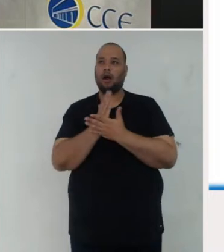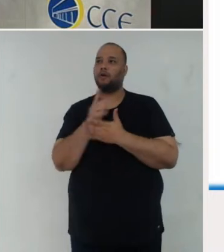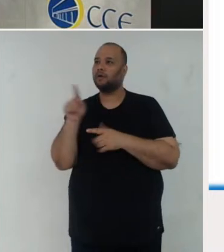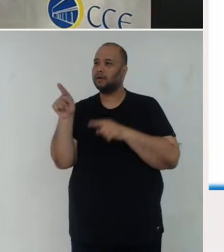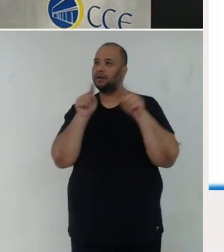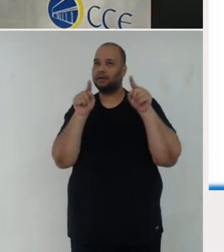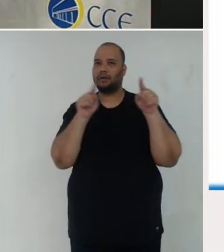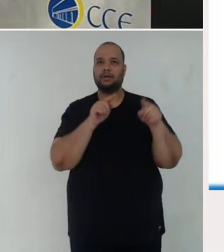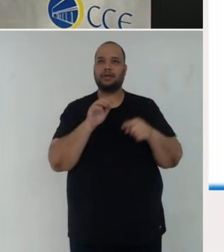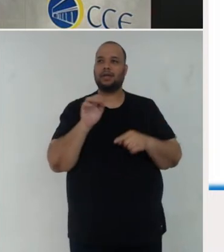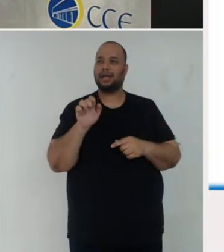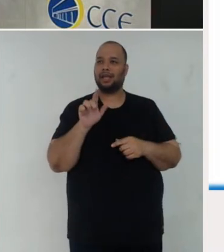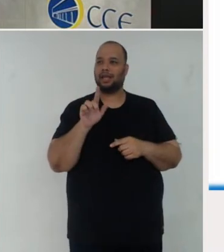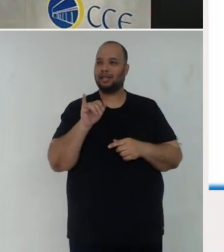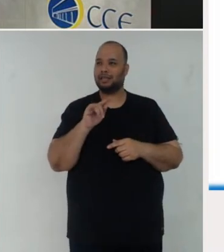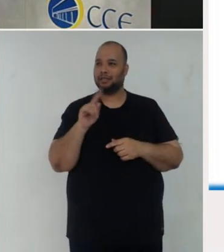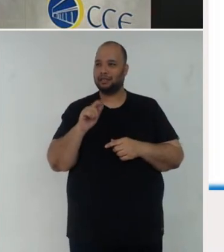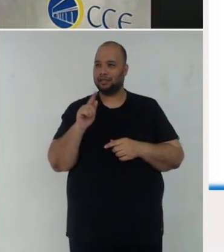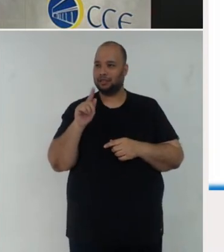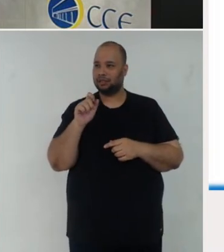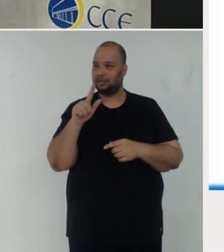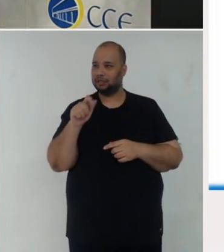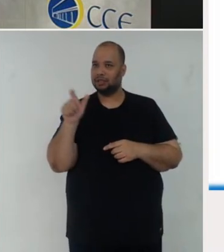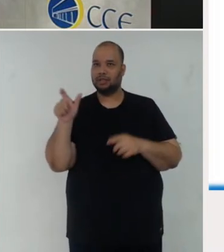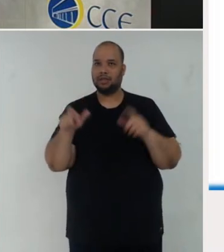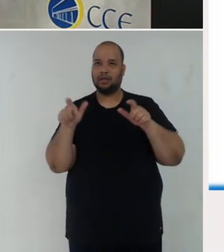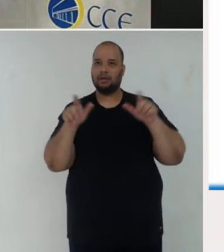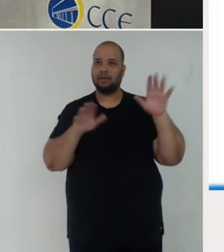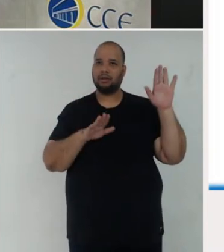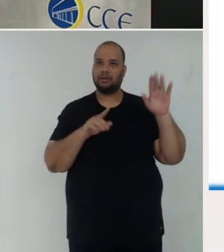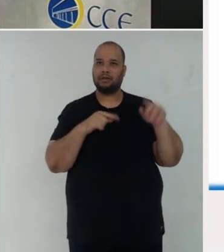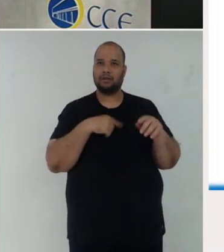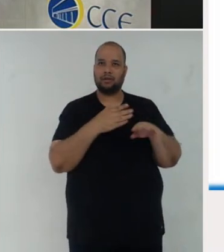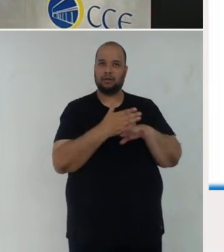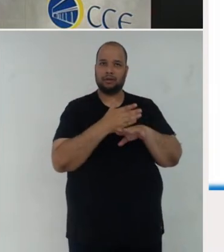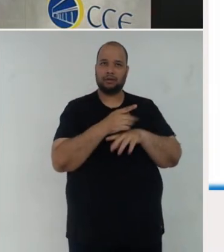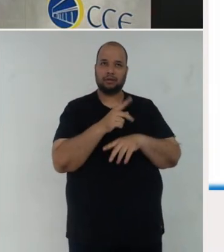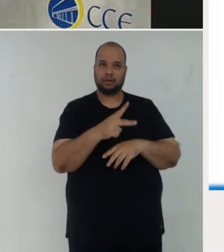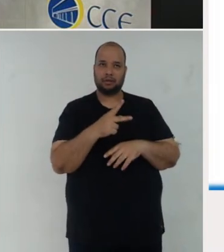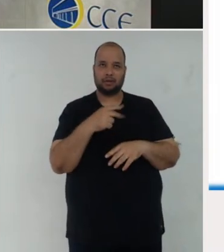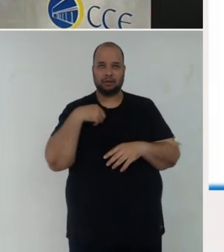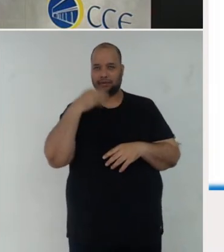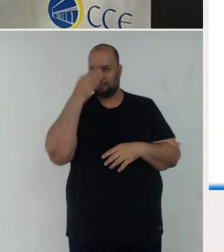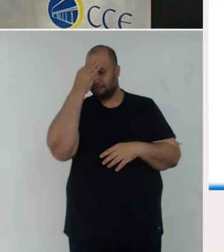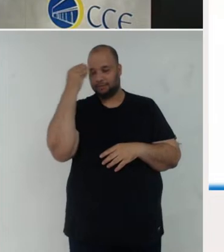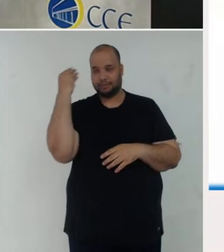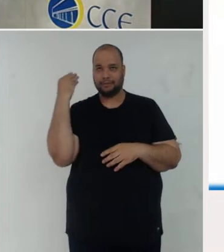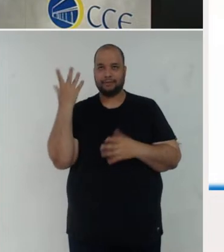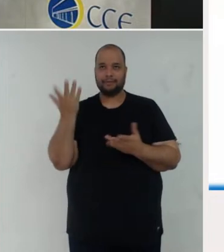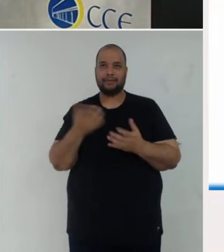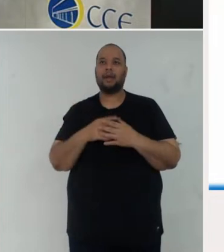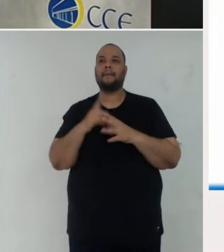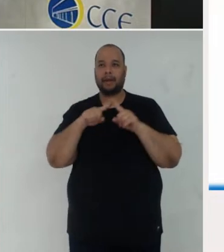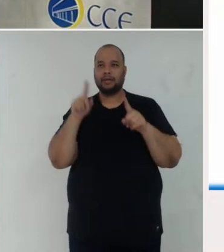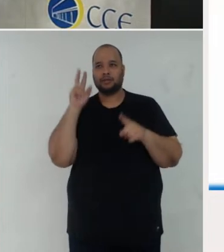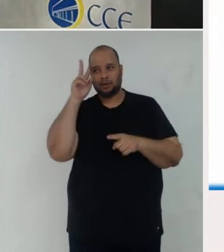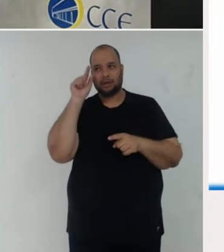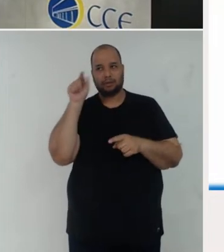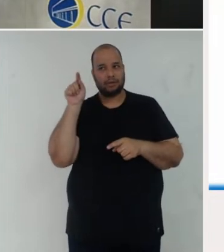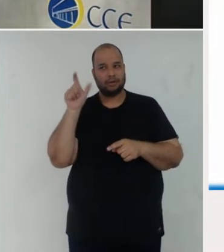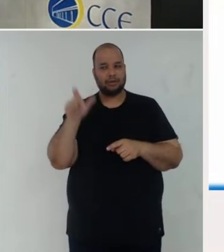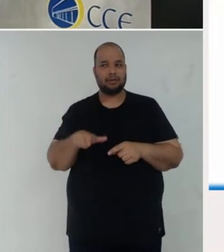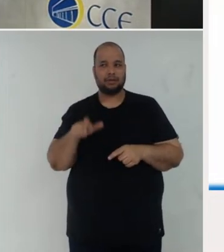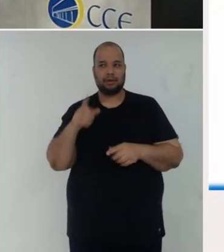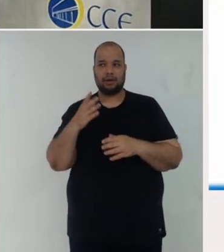artigo, Elisângela, quem mais aqui participou desse volume? Eu não lembro. Tá, mas eu lembro que a Elisângela tem